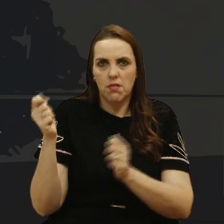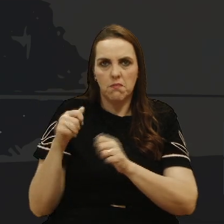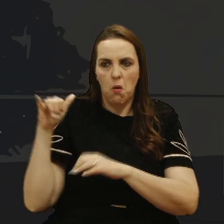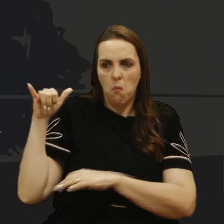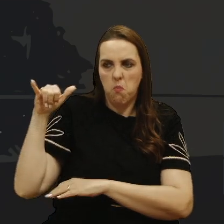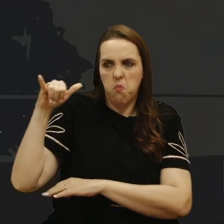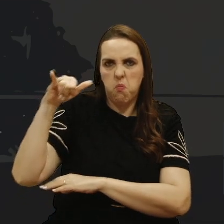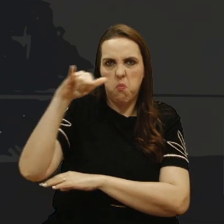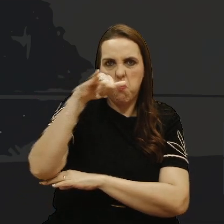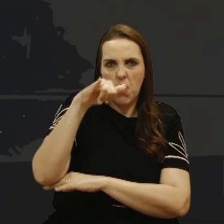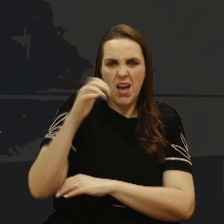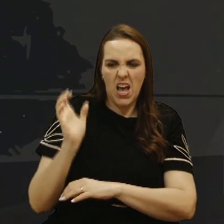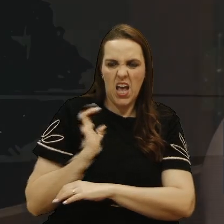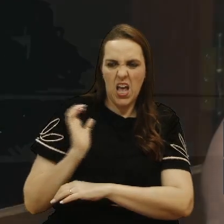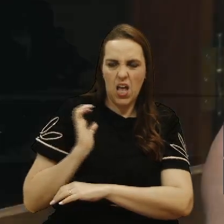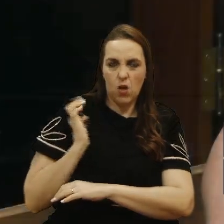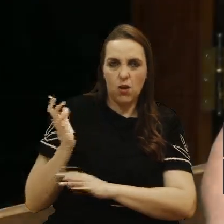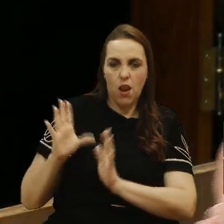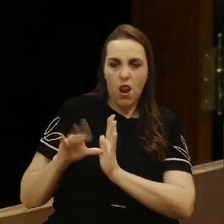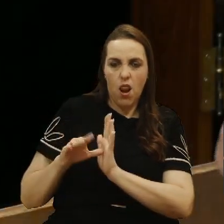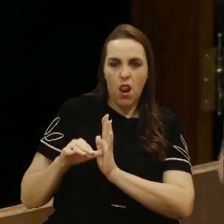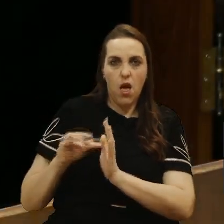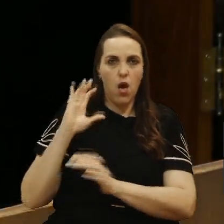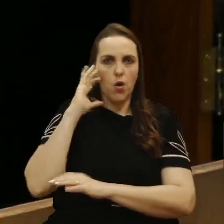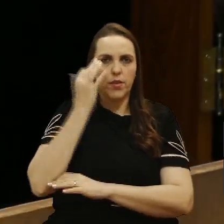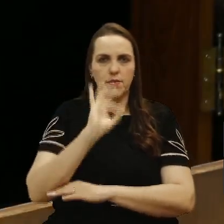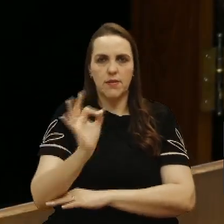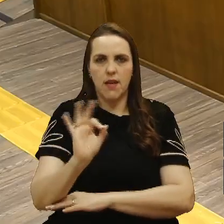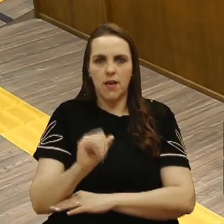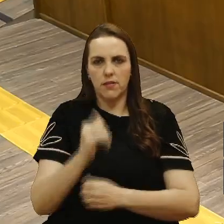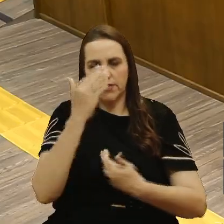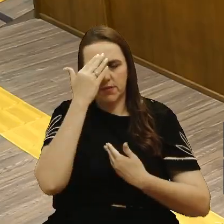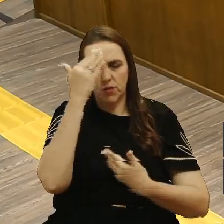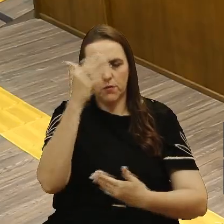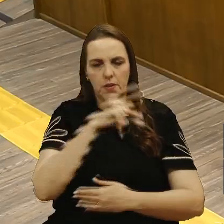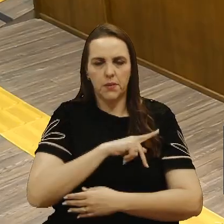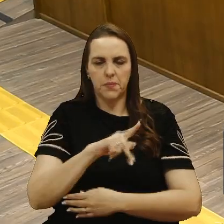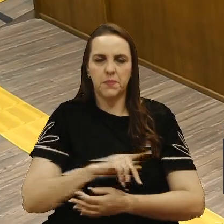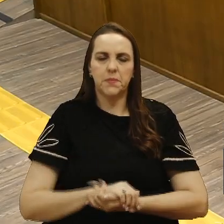ladrão e que não aconteça nada. Muito obrigado, presidente.